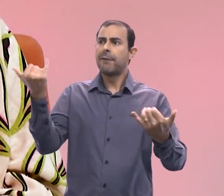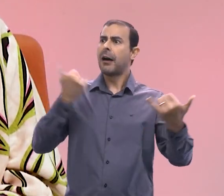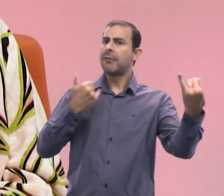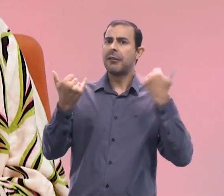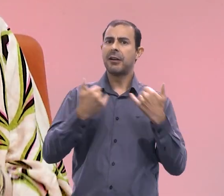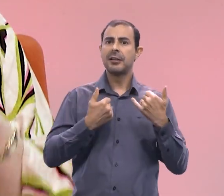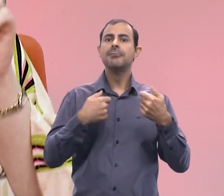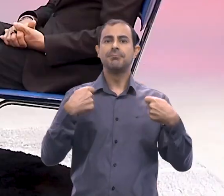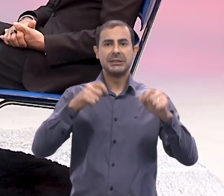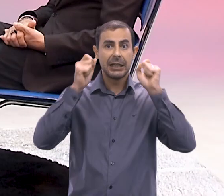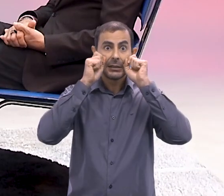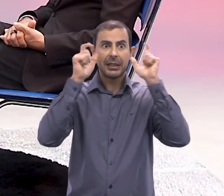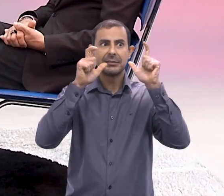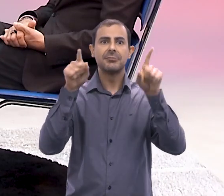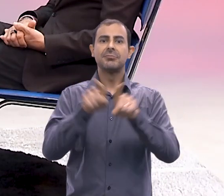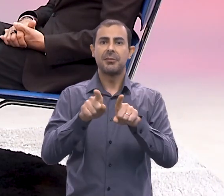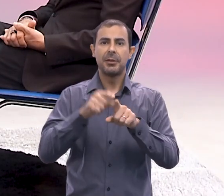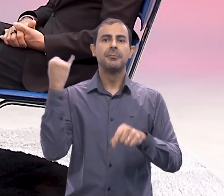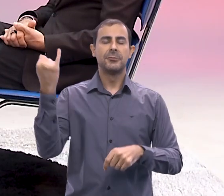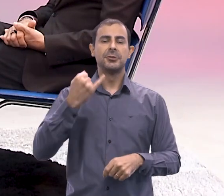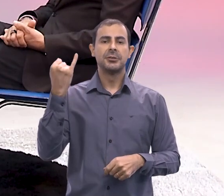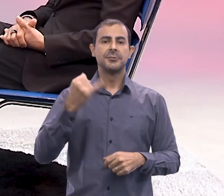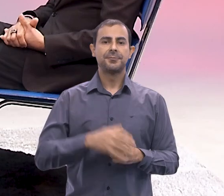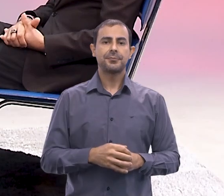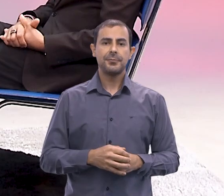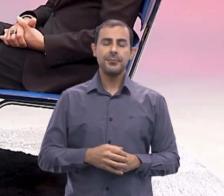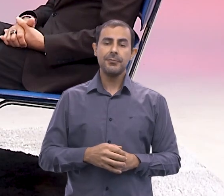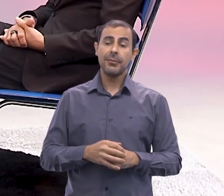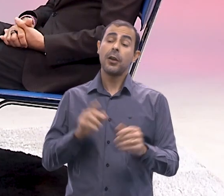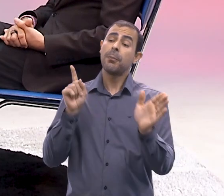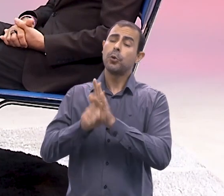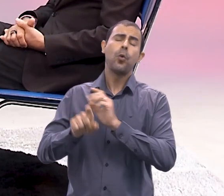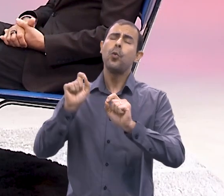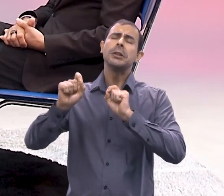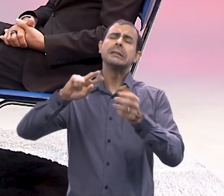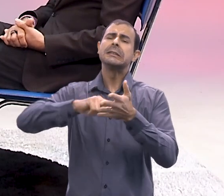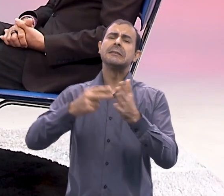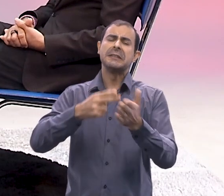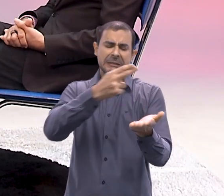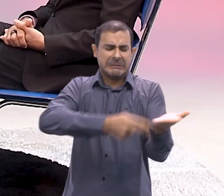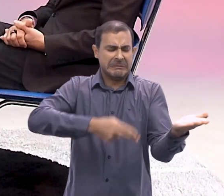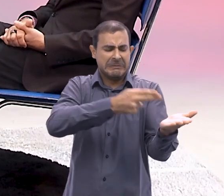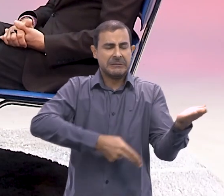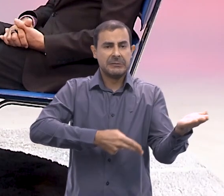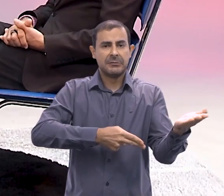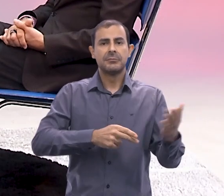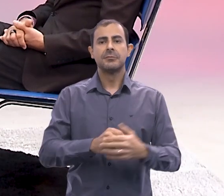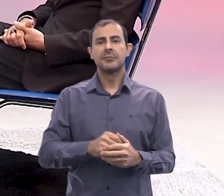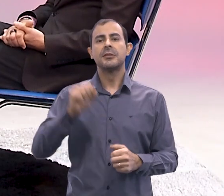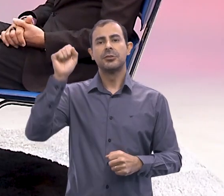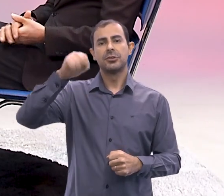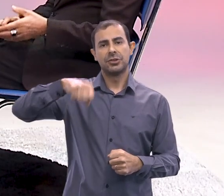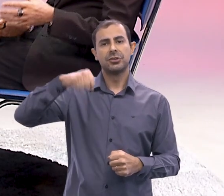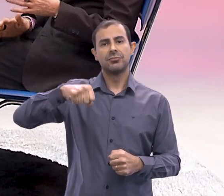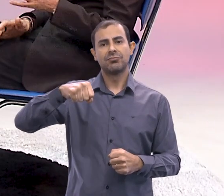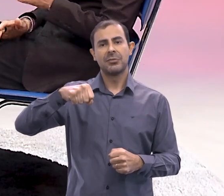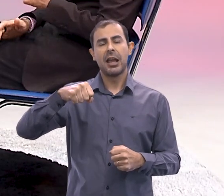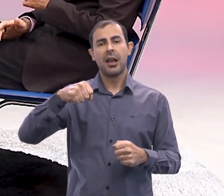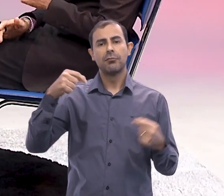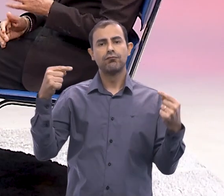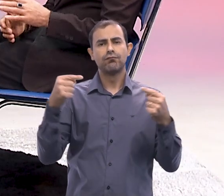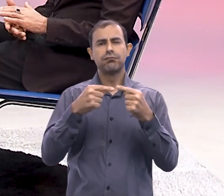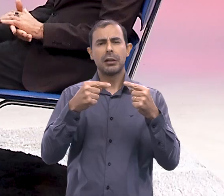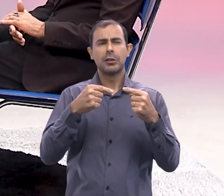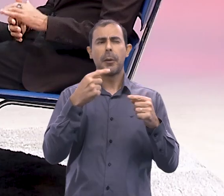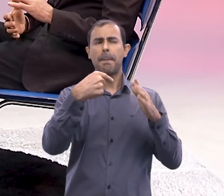relatos em relação a isso, a gente também precisa falar sobre isso. O que seria isso? É um pedido de socorro? Sim,